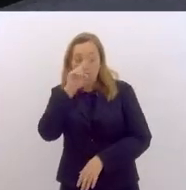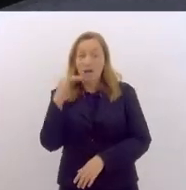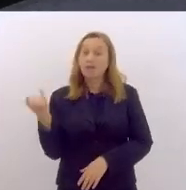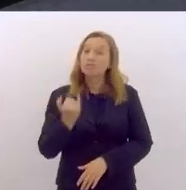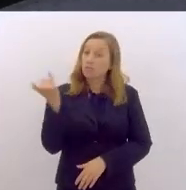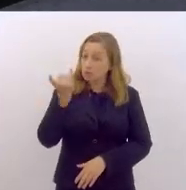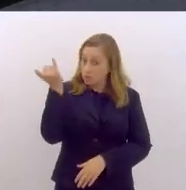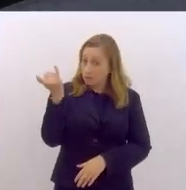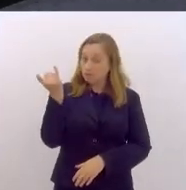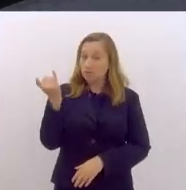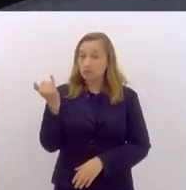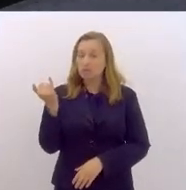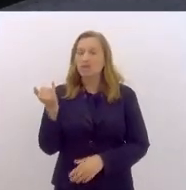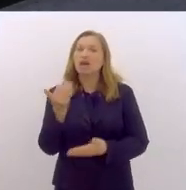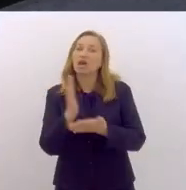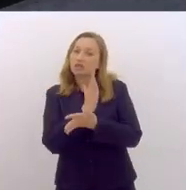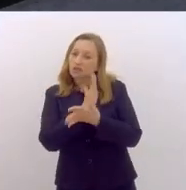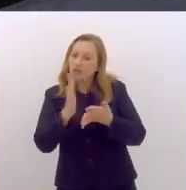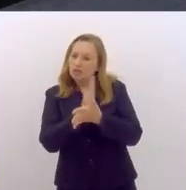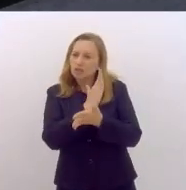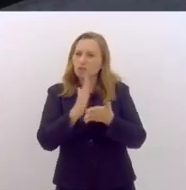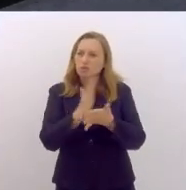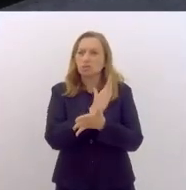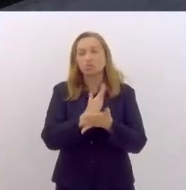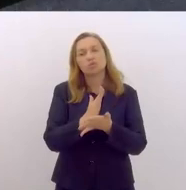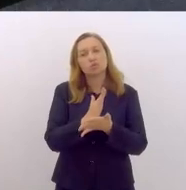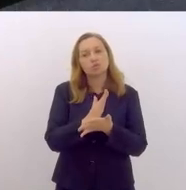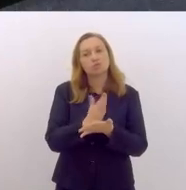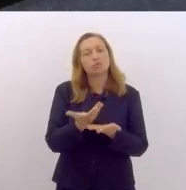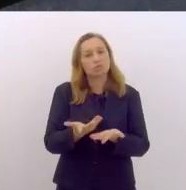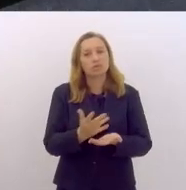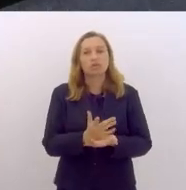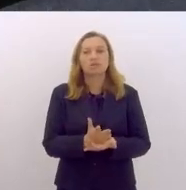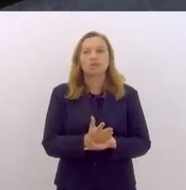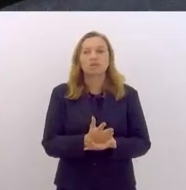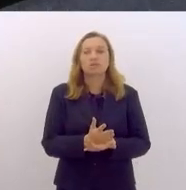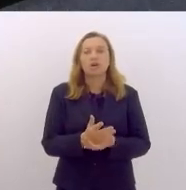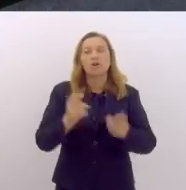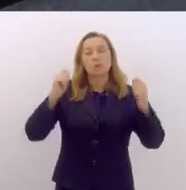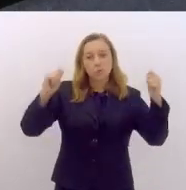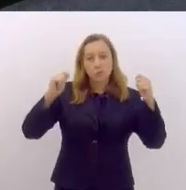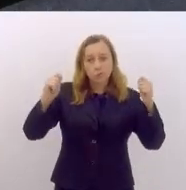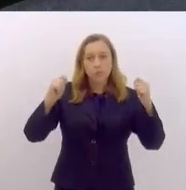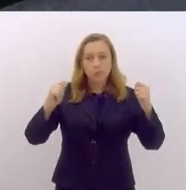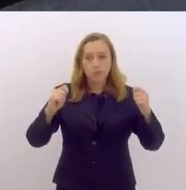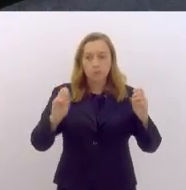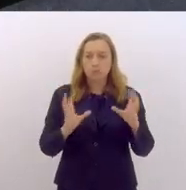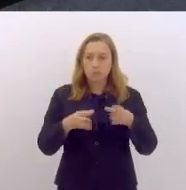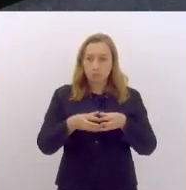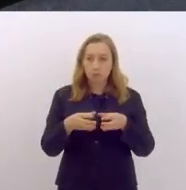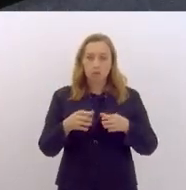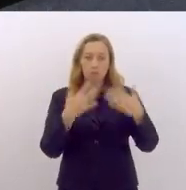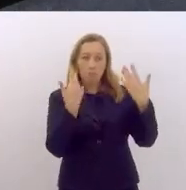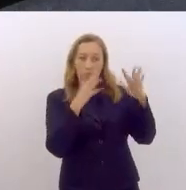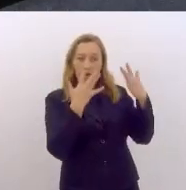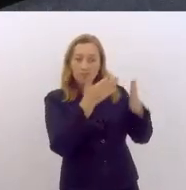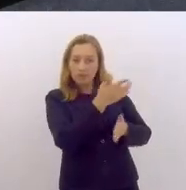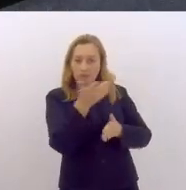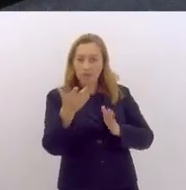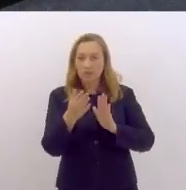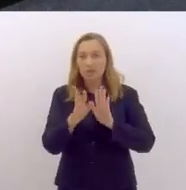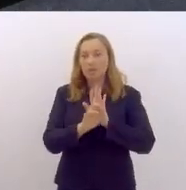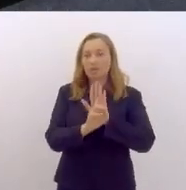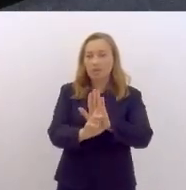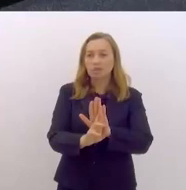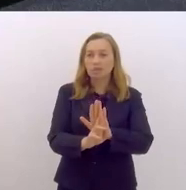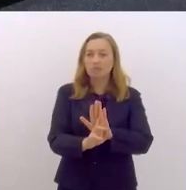importante, muitas vezes desvirtuado por aí. As torcidas organizadas, aqui eu saúdo aqui as representações aqui